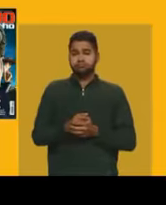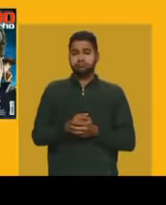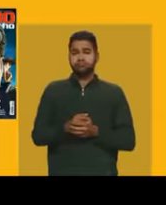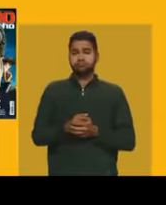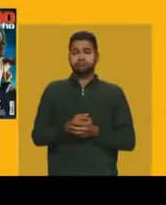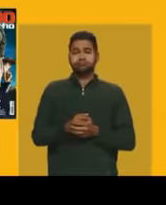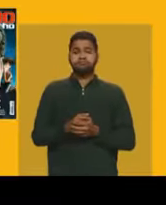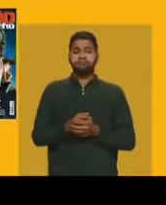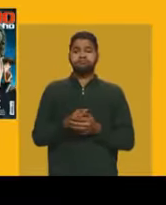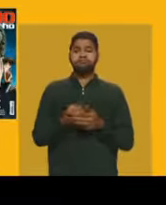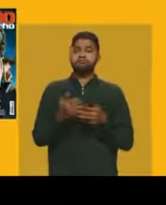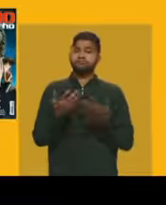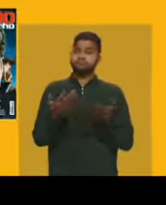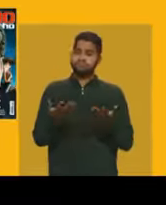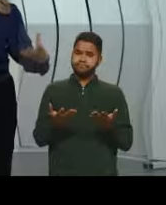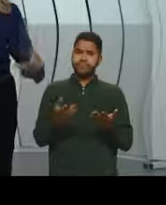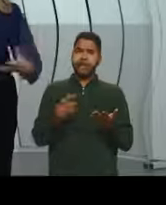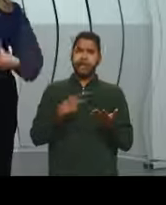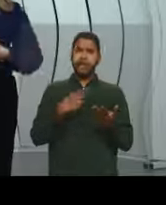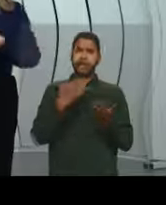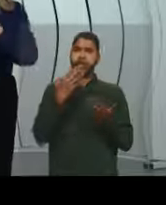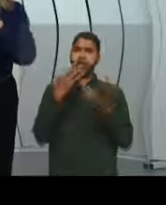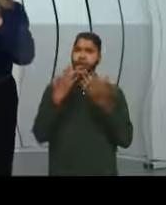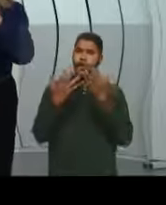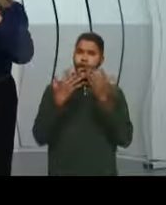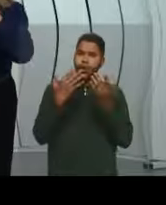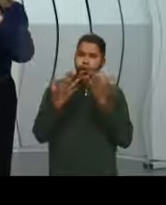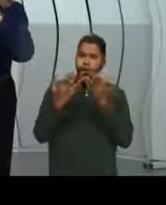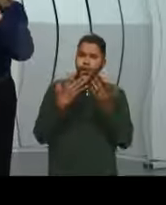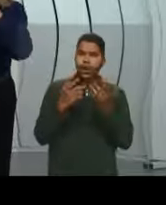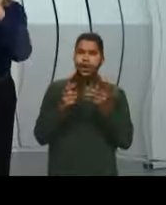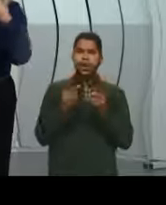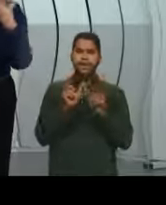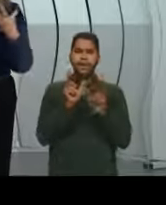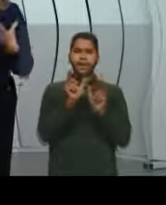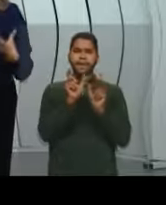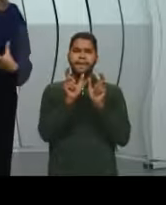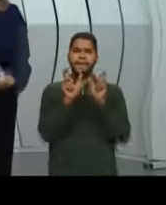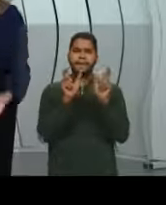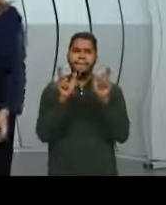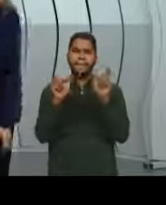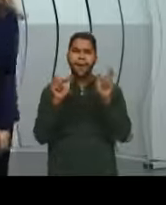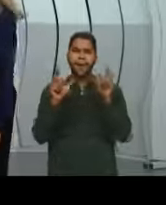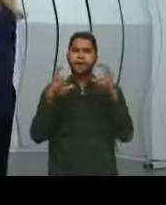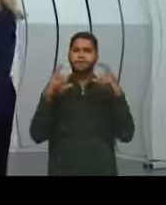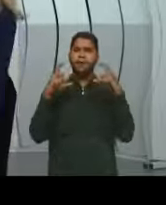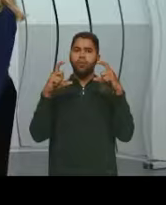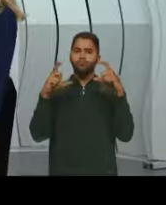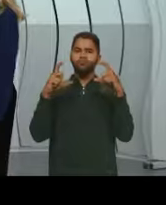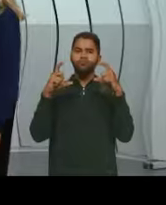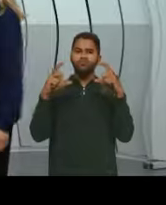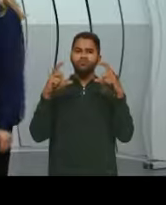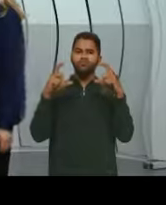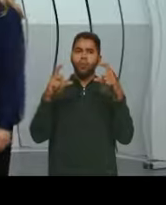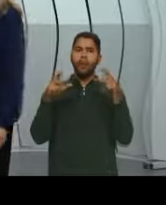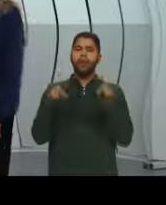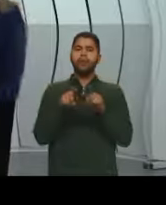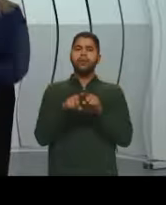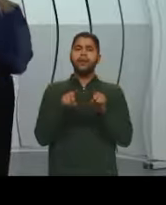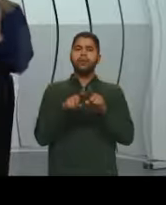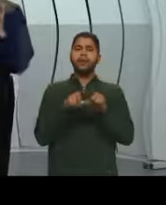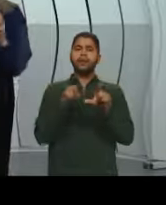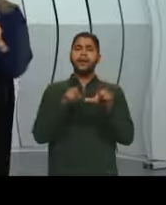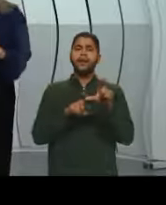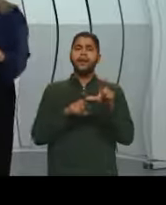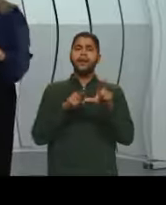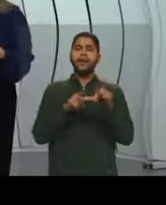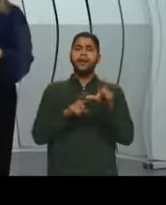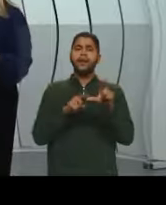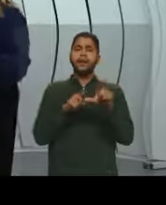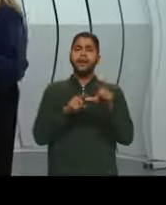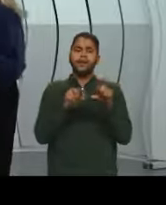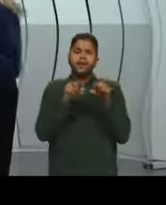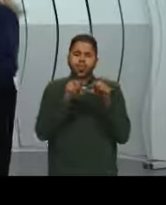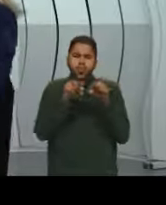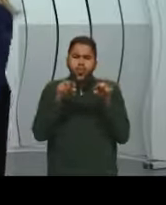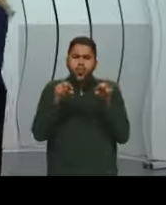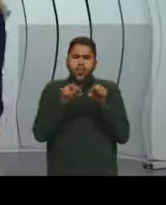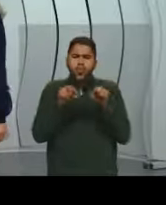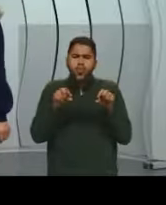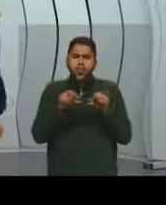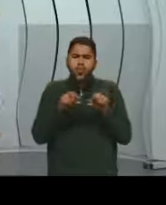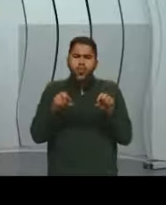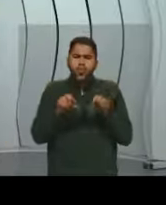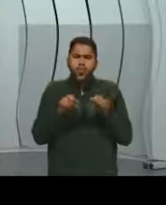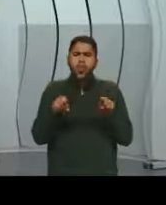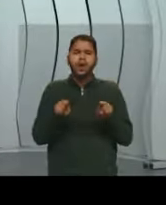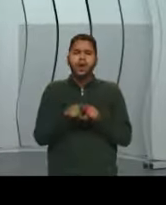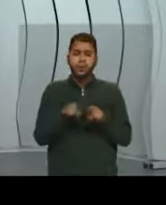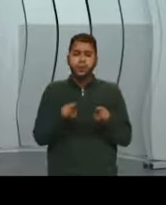né, elas são bem coloridas, tem palavras escritas grandes e com letras pequenas também. Então, vamos